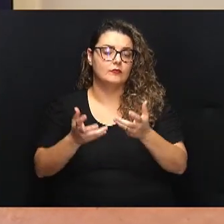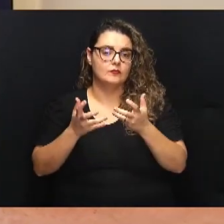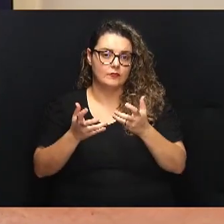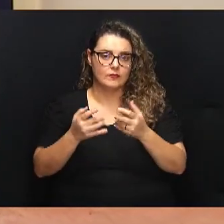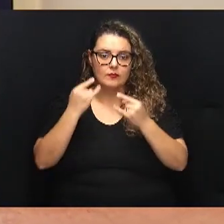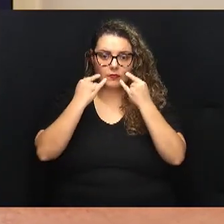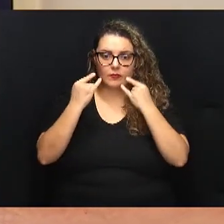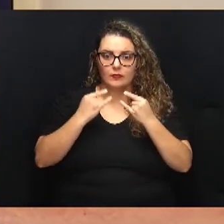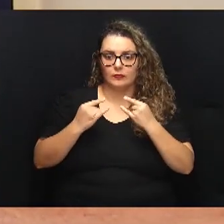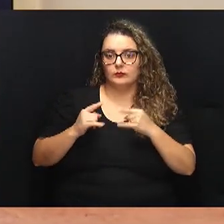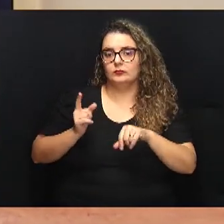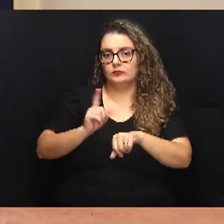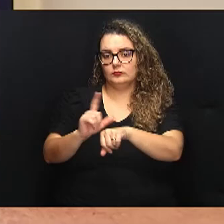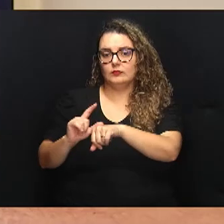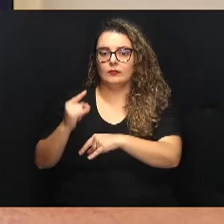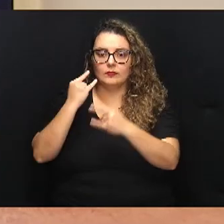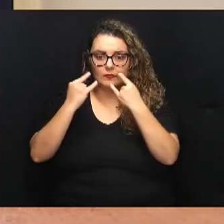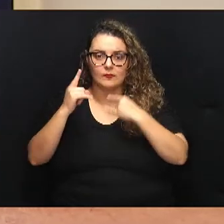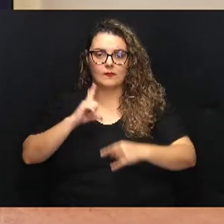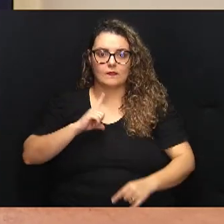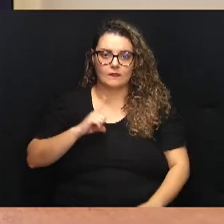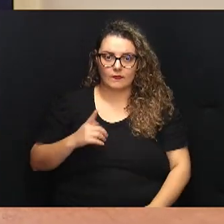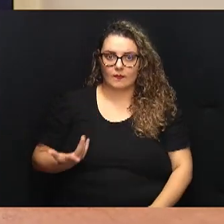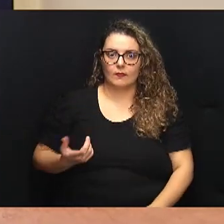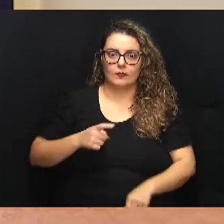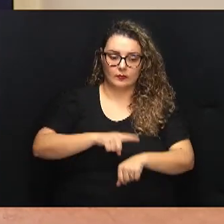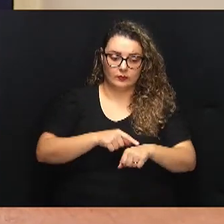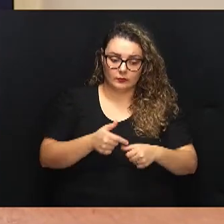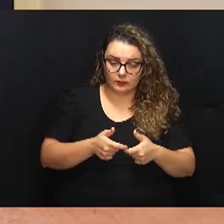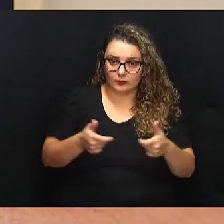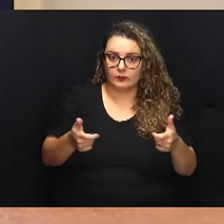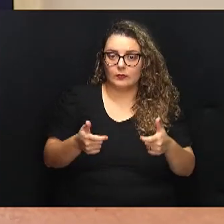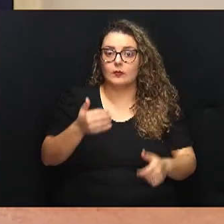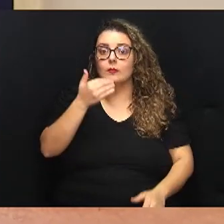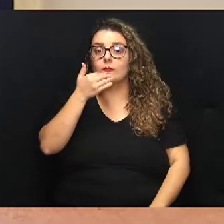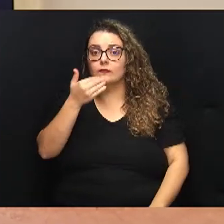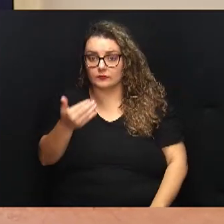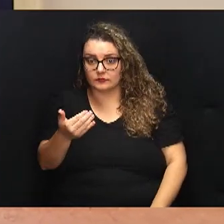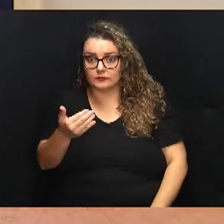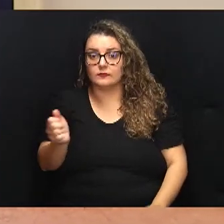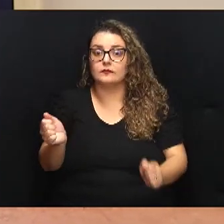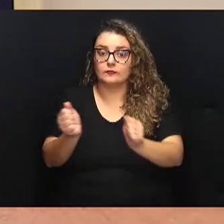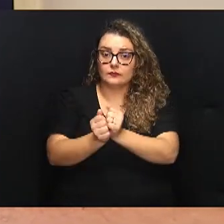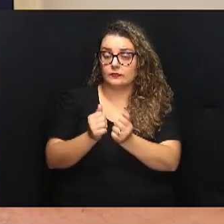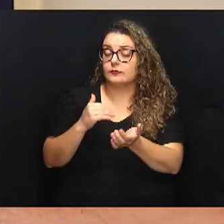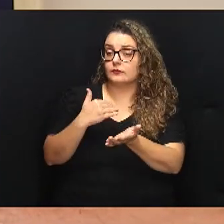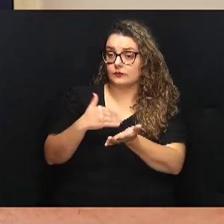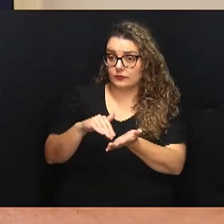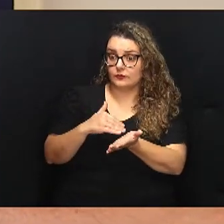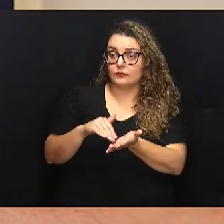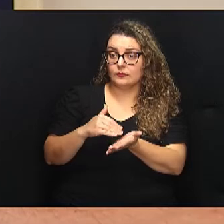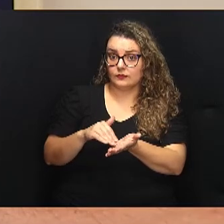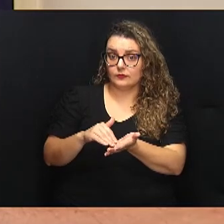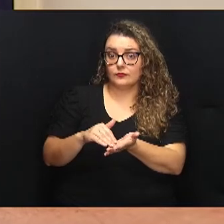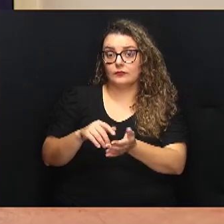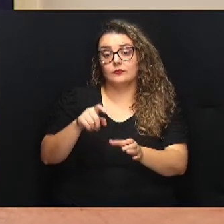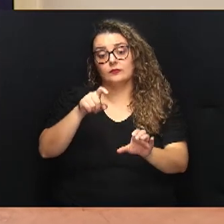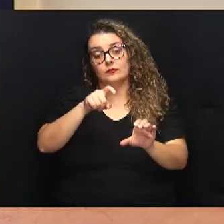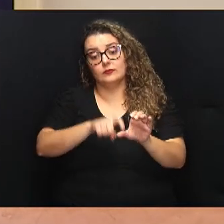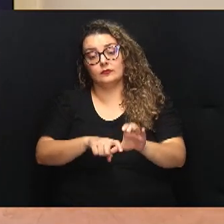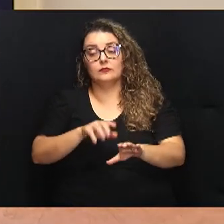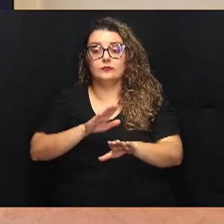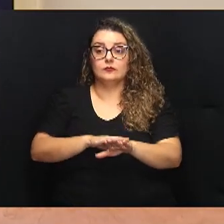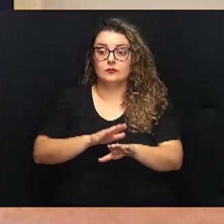comerciante em geral, que tiver interesse em estender o horário, faça uma solicitação junto à secretaria e, dependendo da